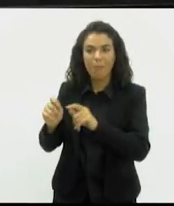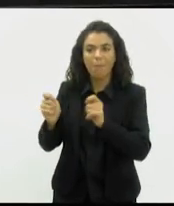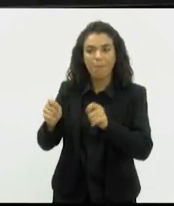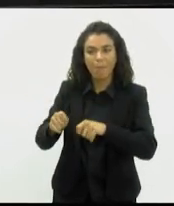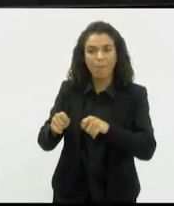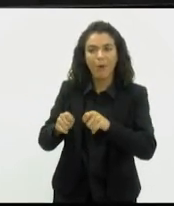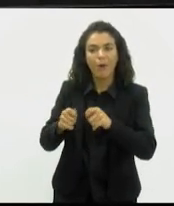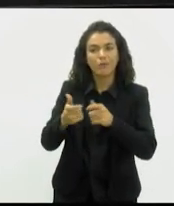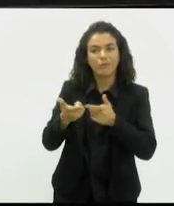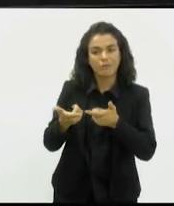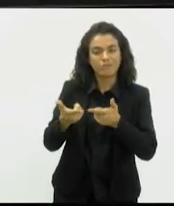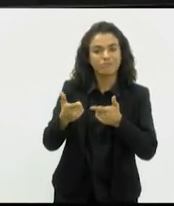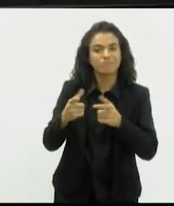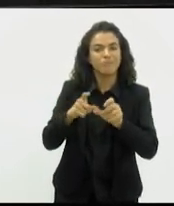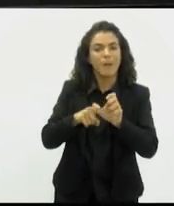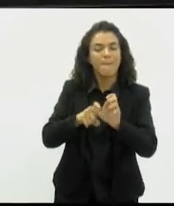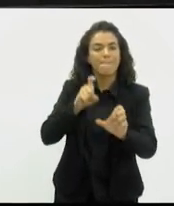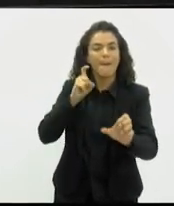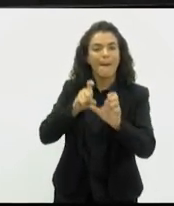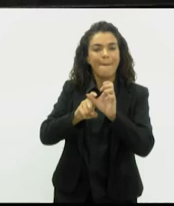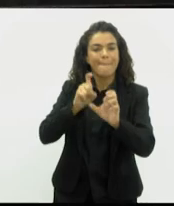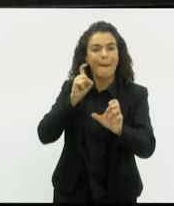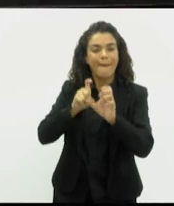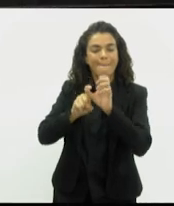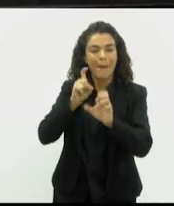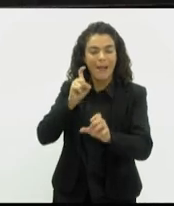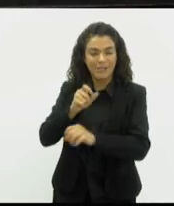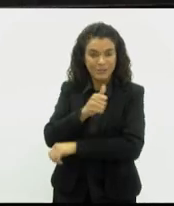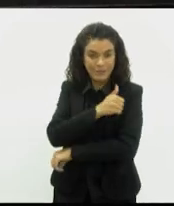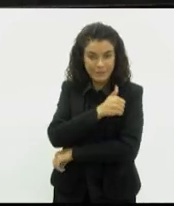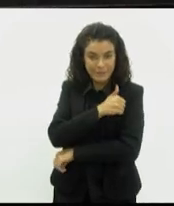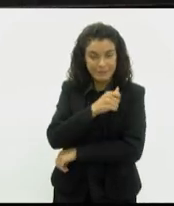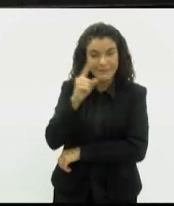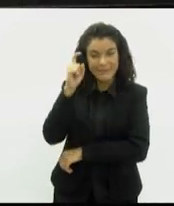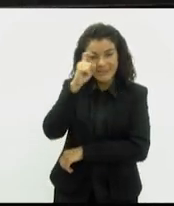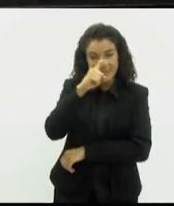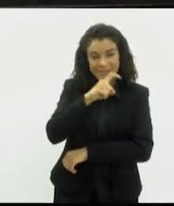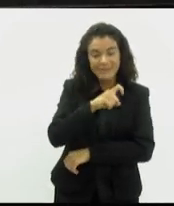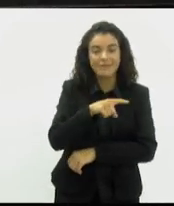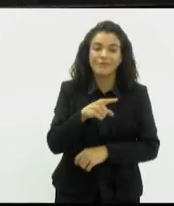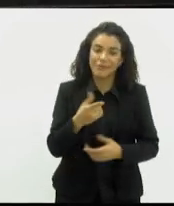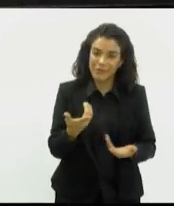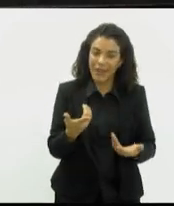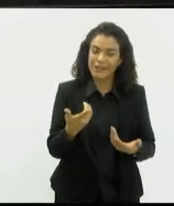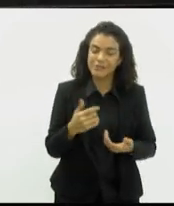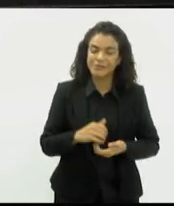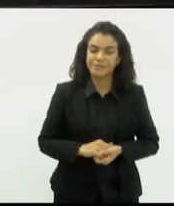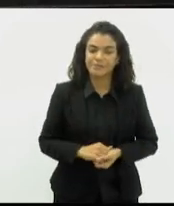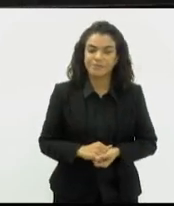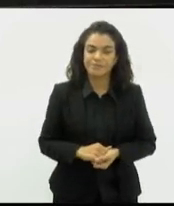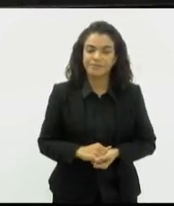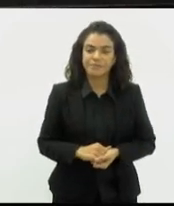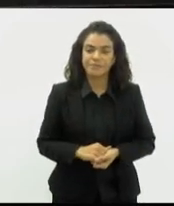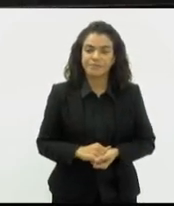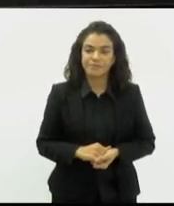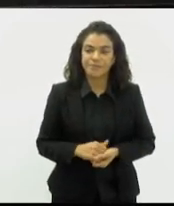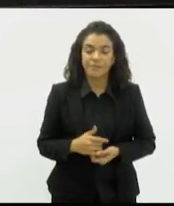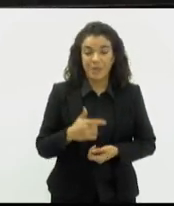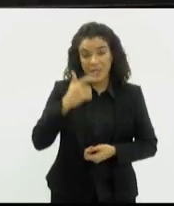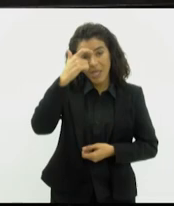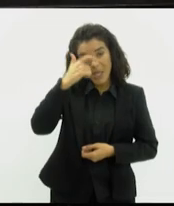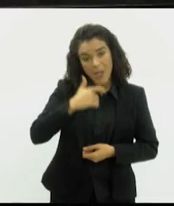ainda mais essa evasão, devido às dificuldades de mobilidade, que é um problema grave na cidade. Como